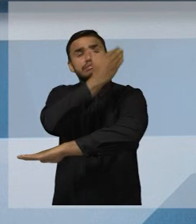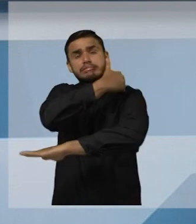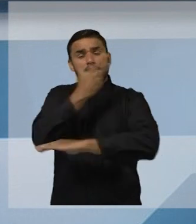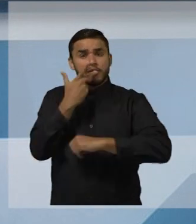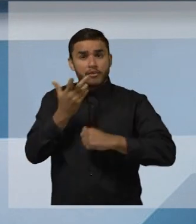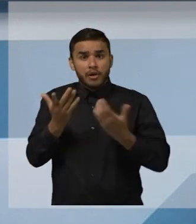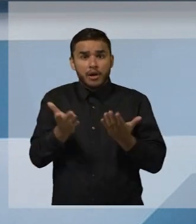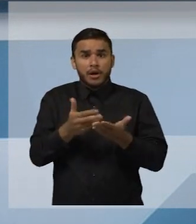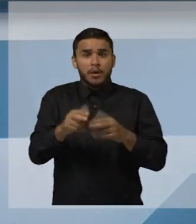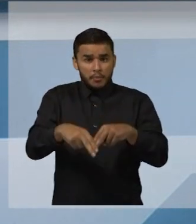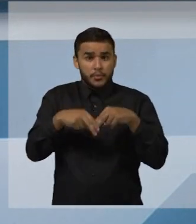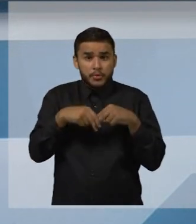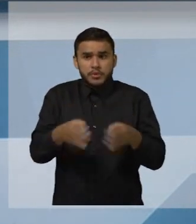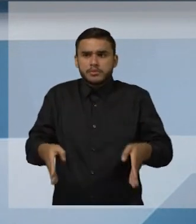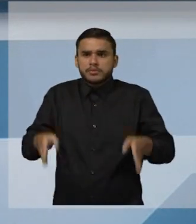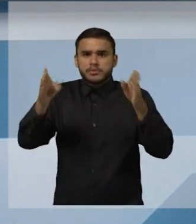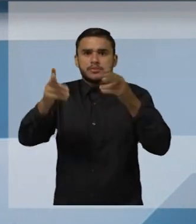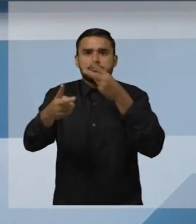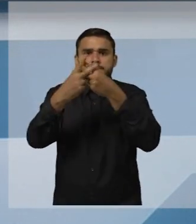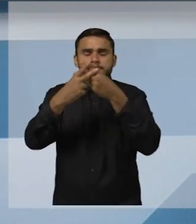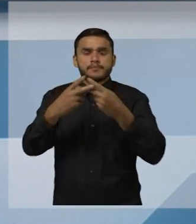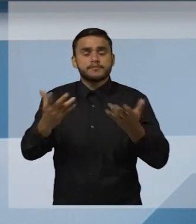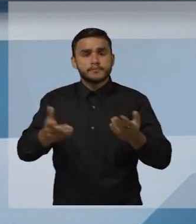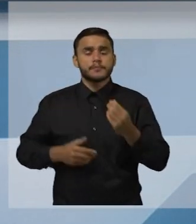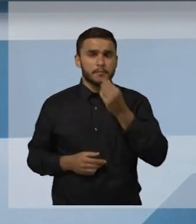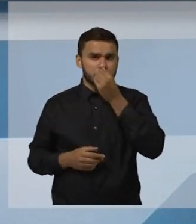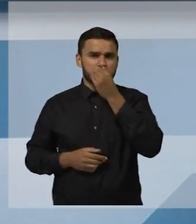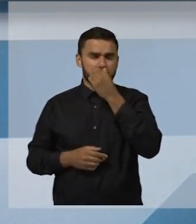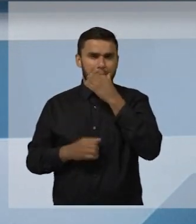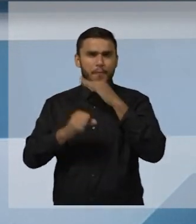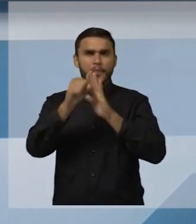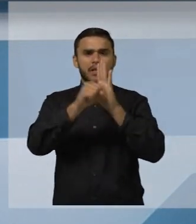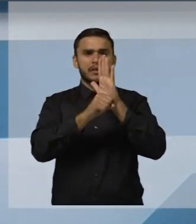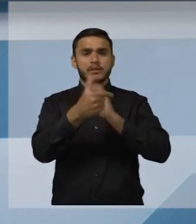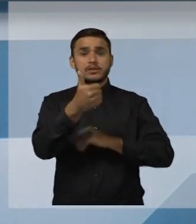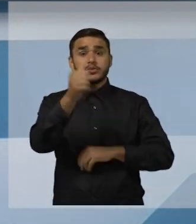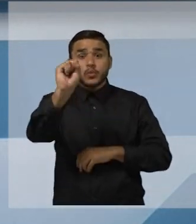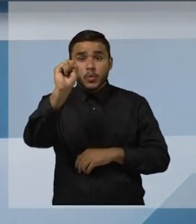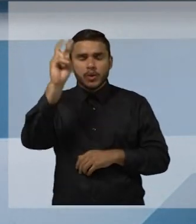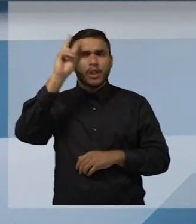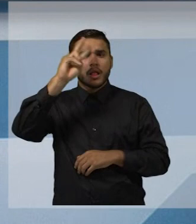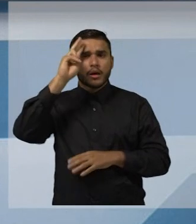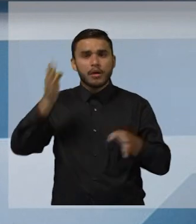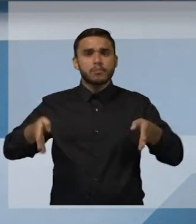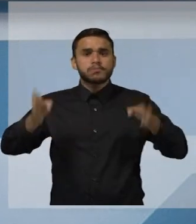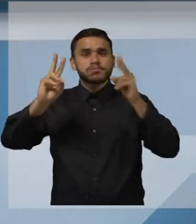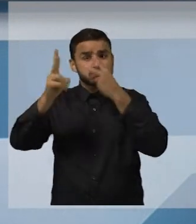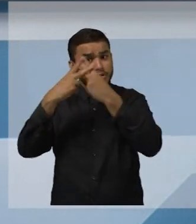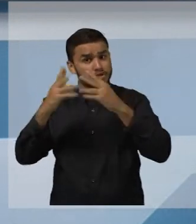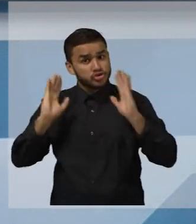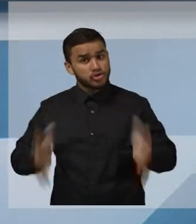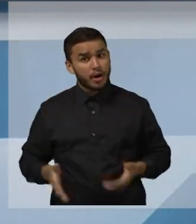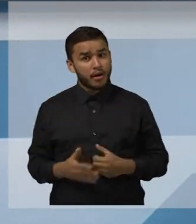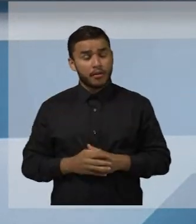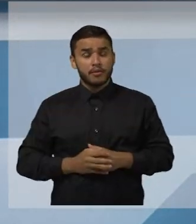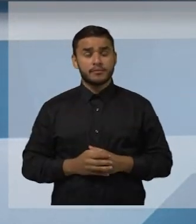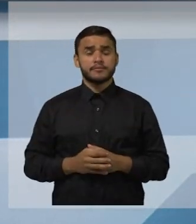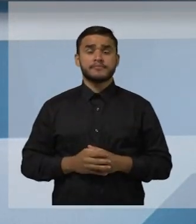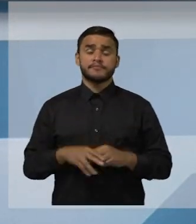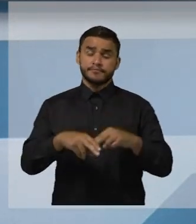acaso se cria o sistema penitenciário que se tem lá no século XVIII. Né? Qual é, Firmo, a tua percepção? O